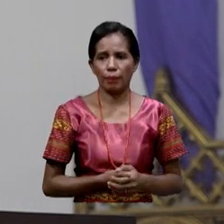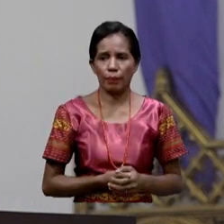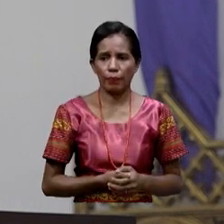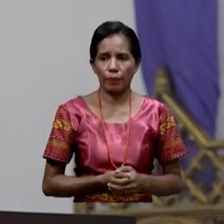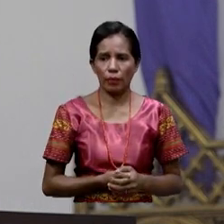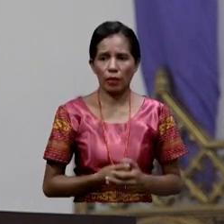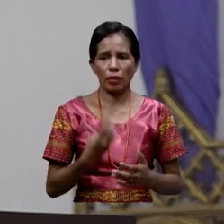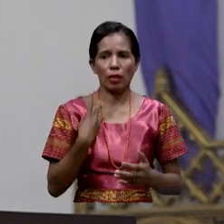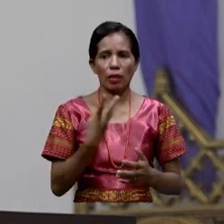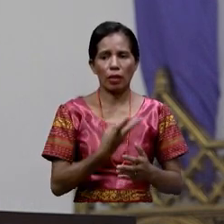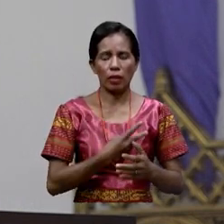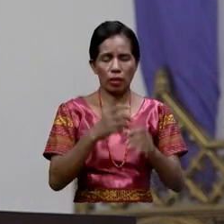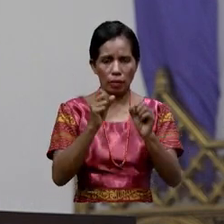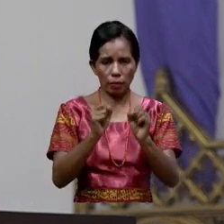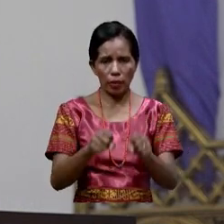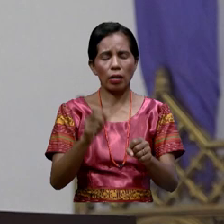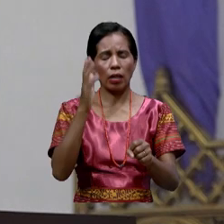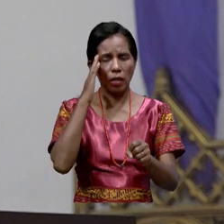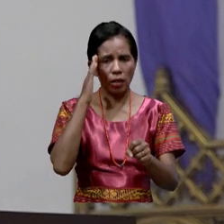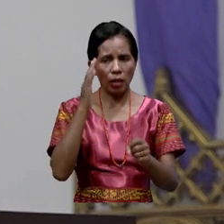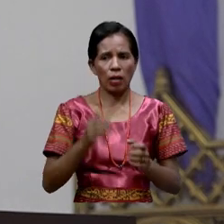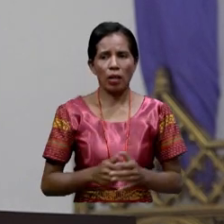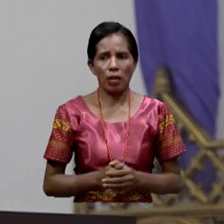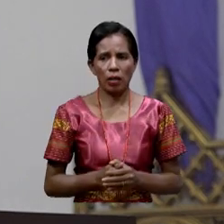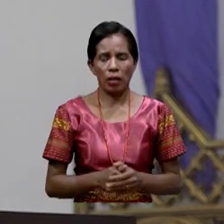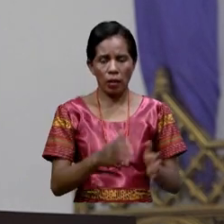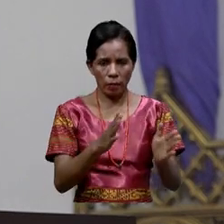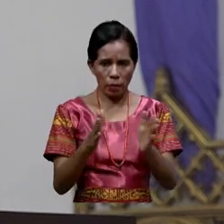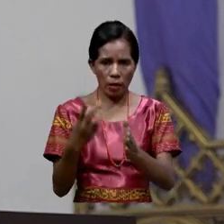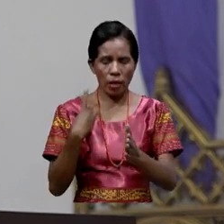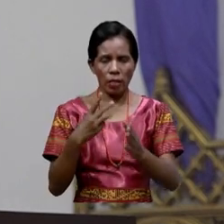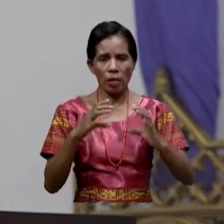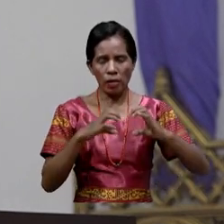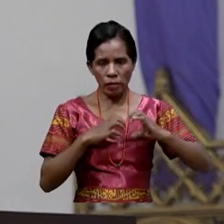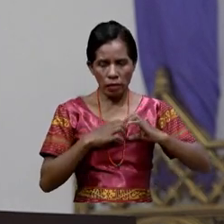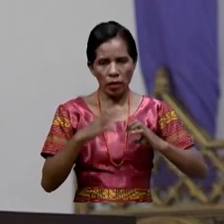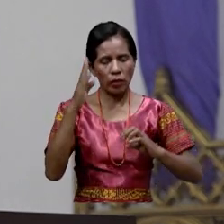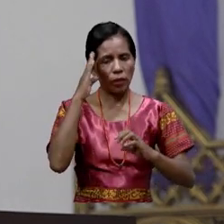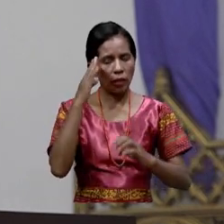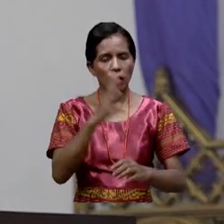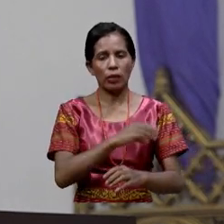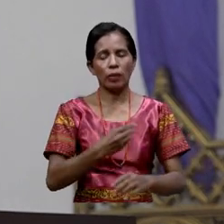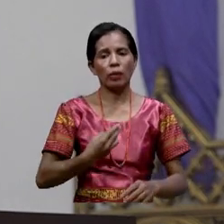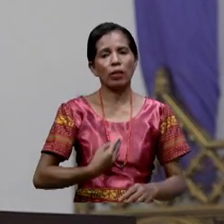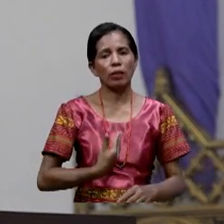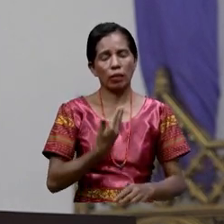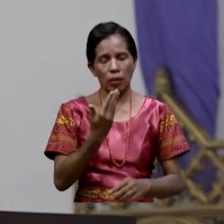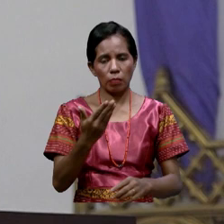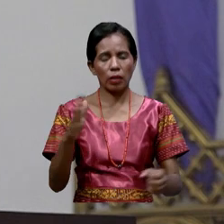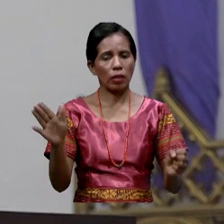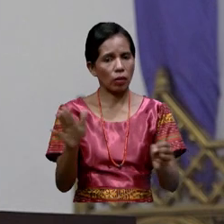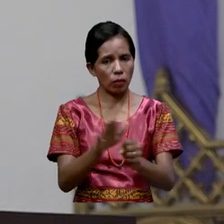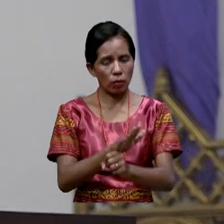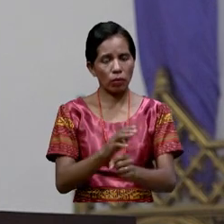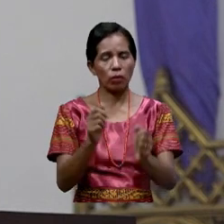a tua interna a ter ela para ter fuma no leão no clama na cor ou ter leão